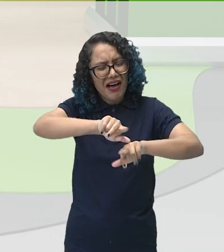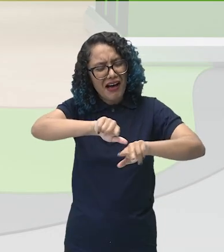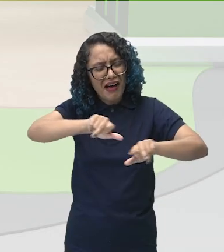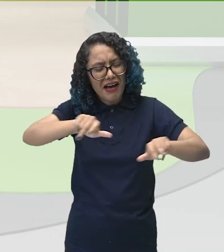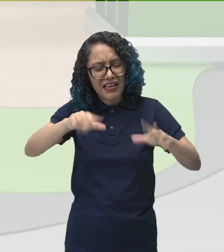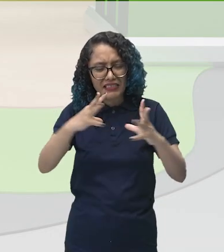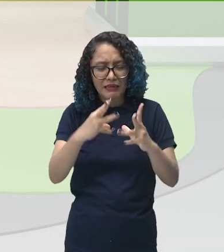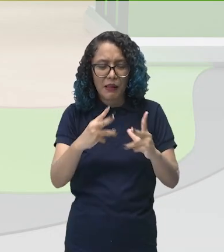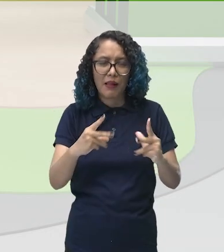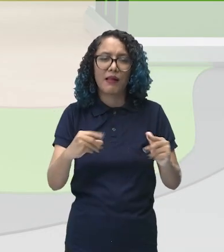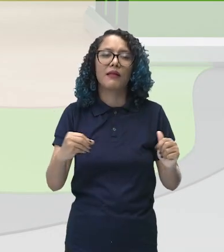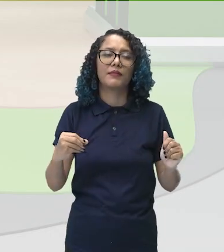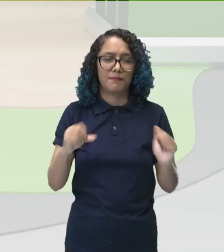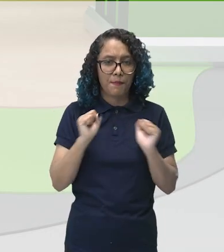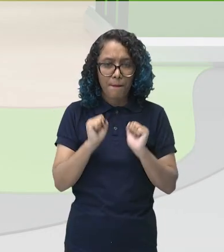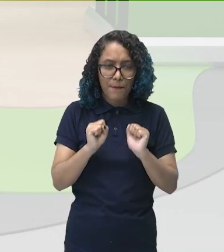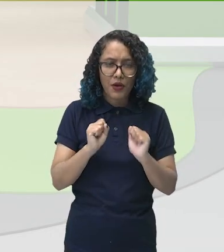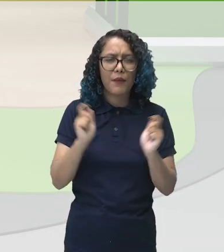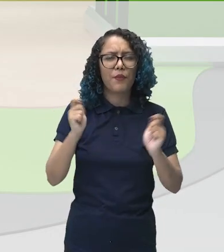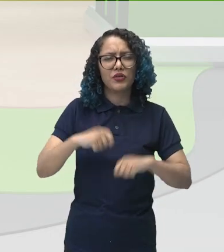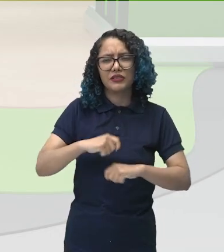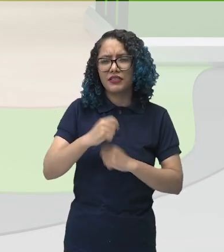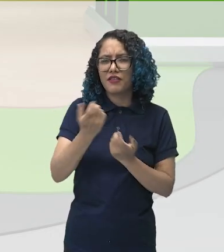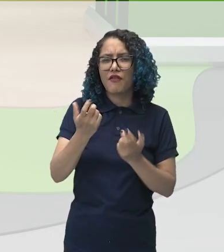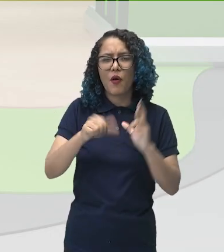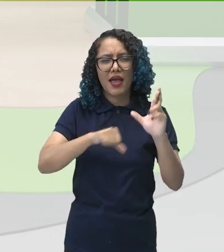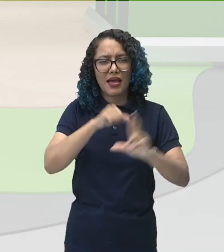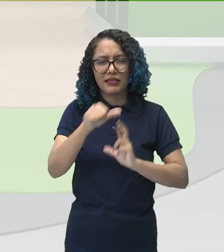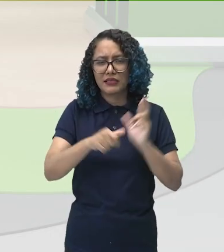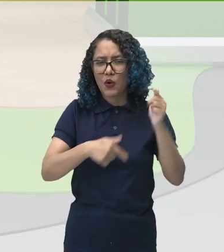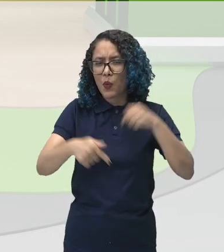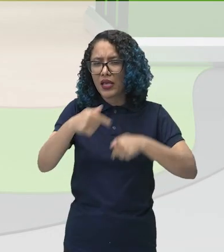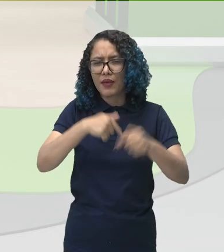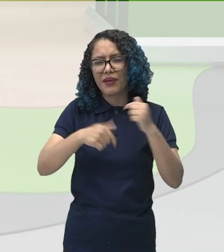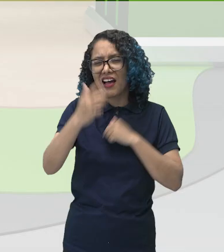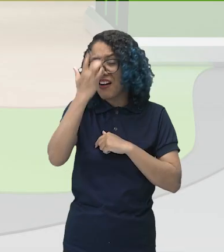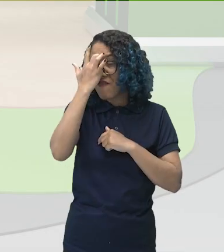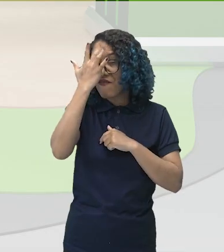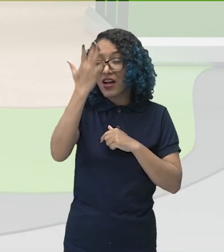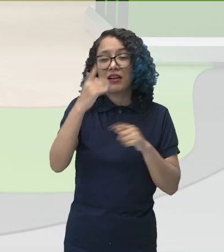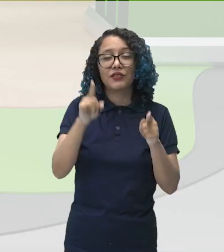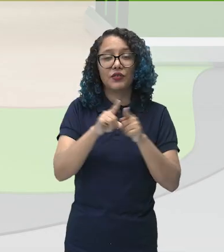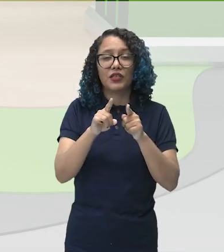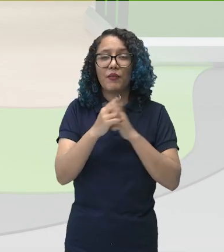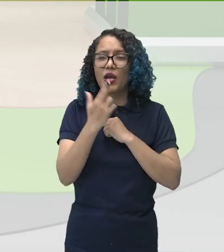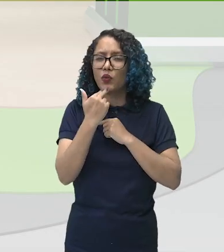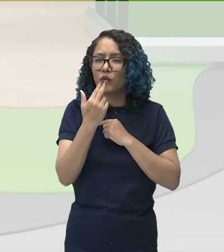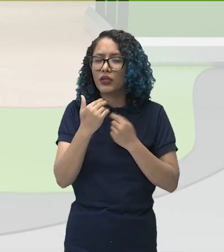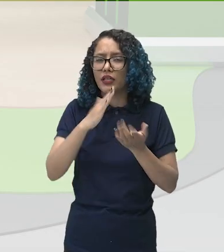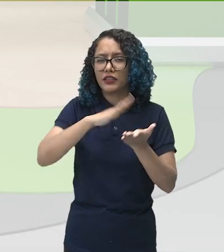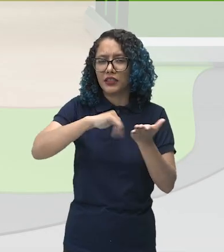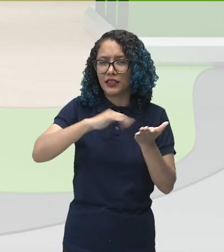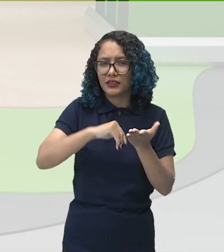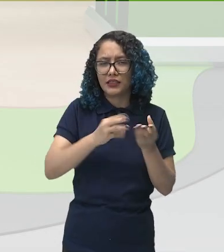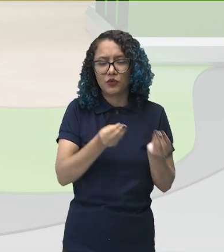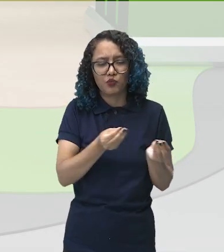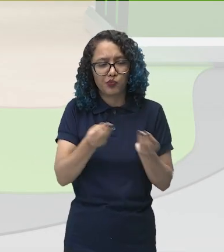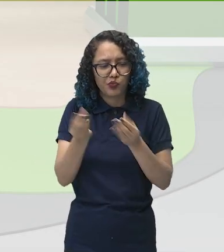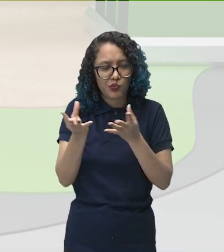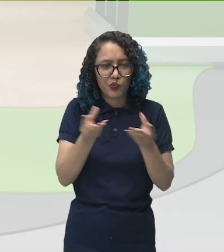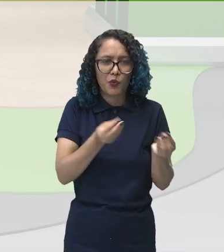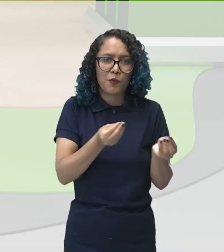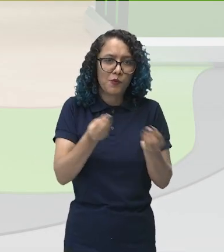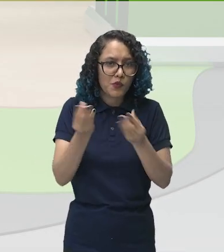gama de substâncias, o que vai facilitar reações químicas e o transporte de nutrientes e